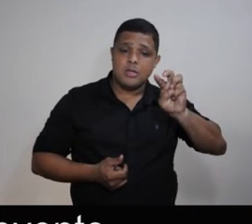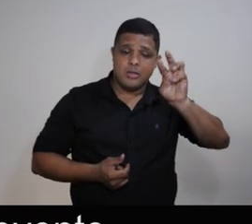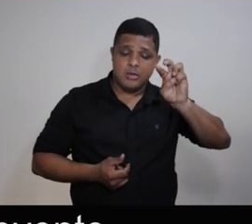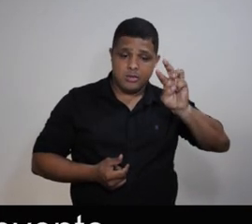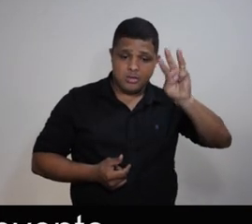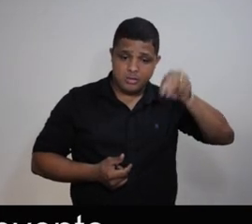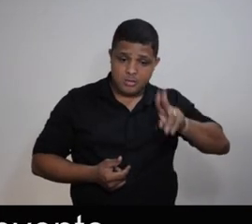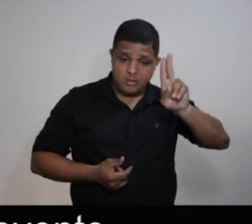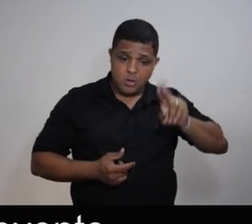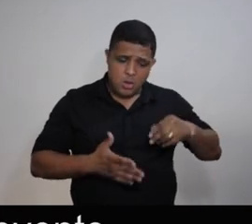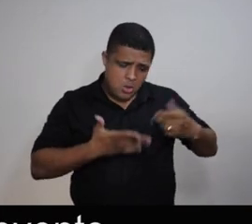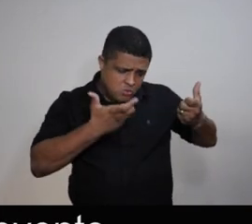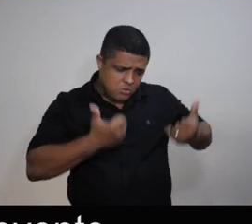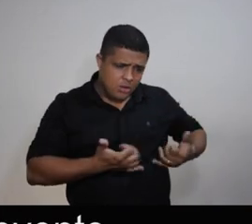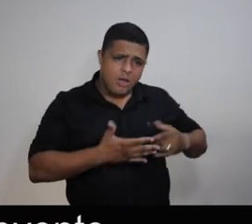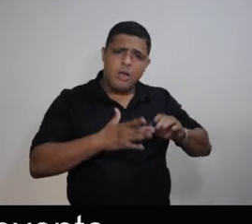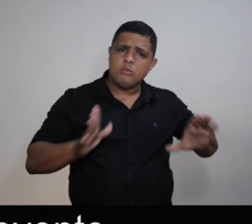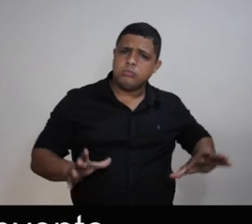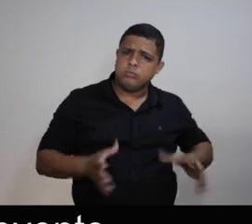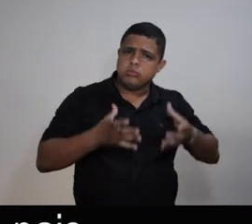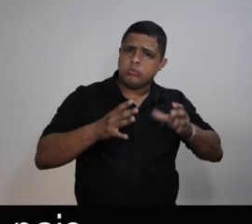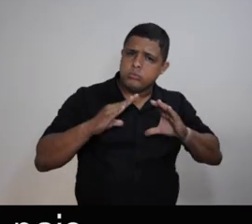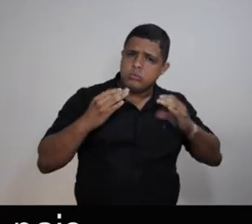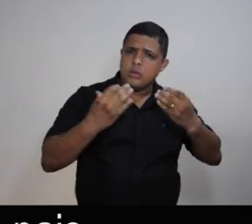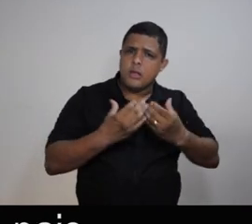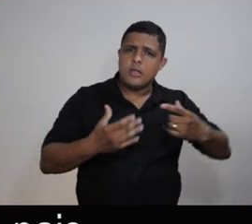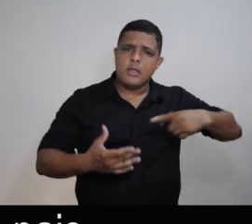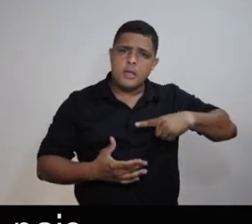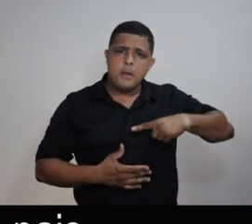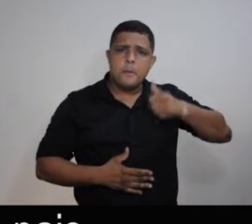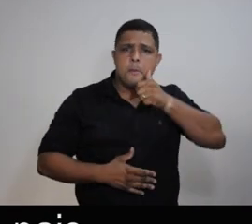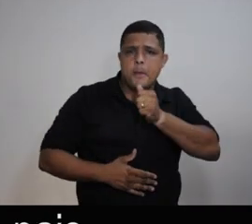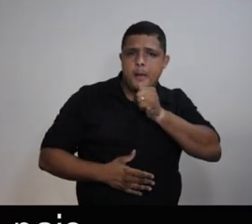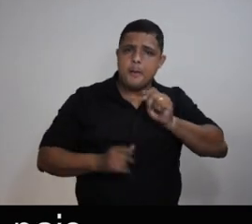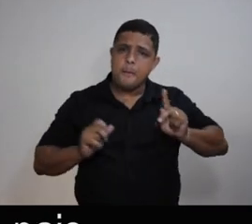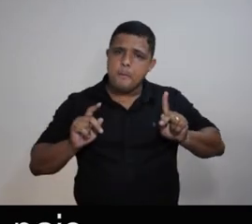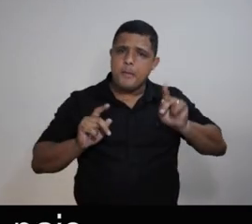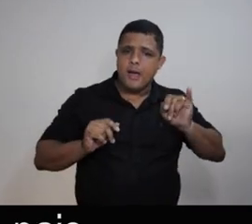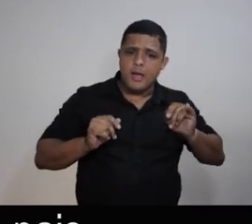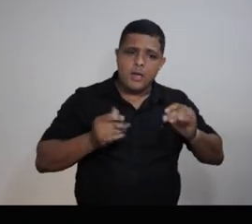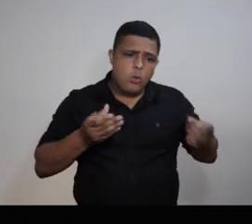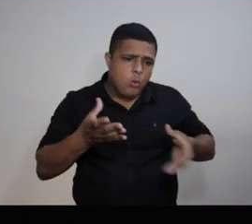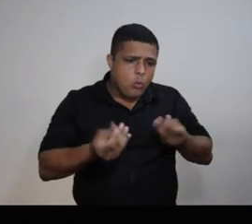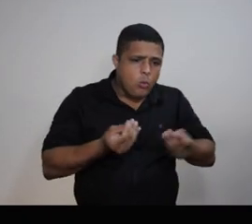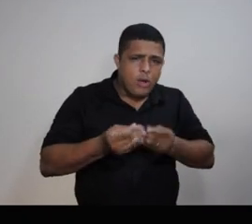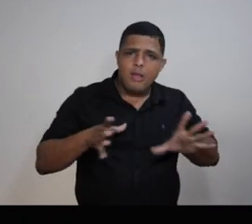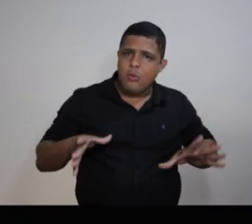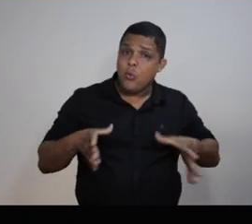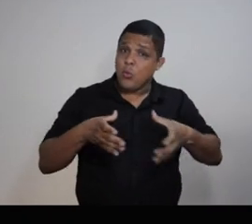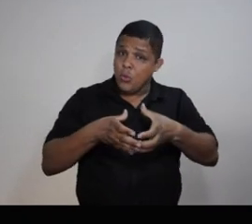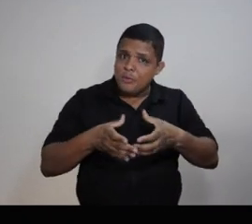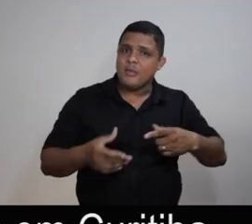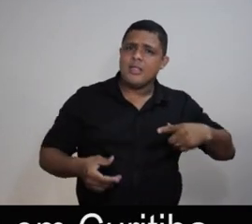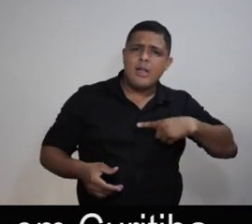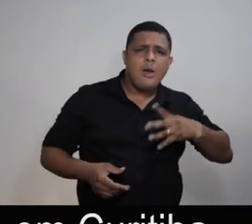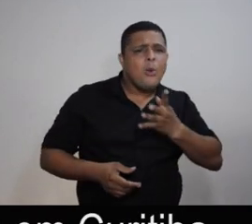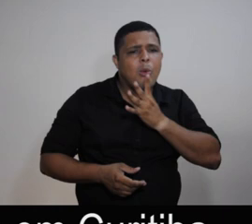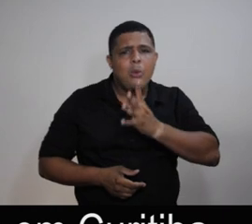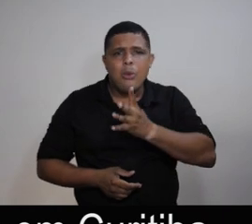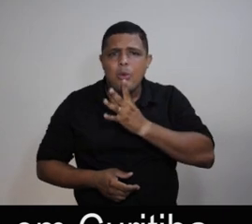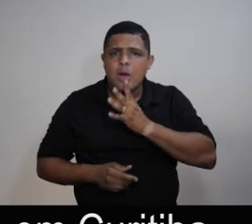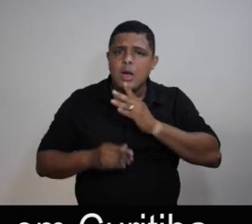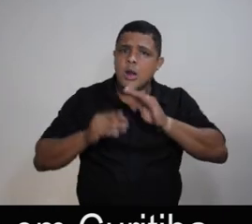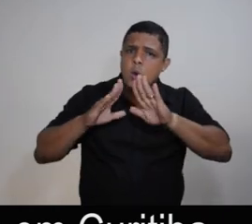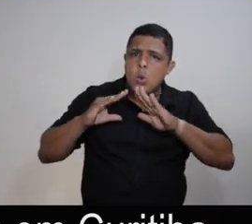Na realidade, a gente acabou de fazer um evento que a gente chama de Papo com Mães e Pais. Esse evento